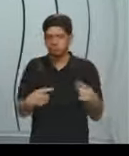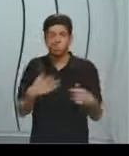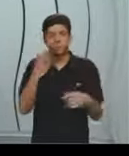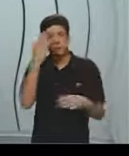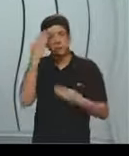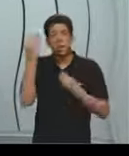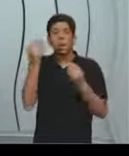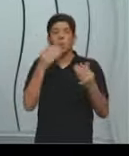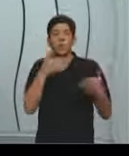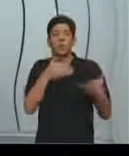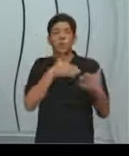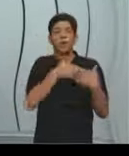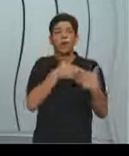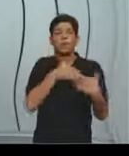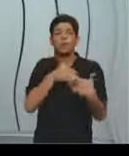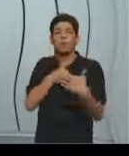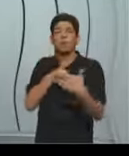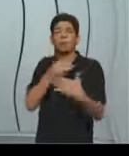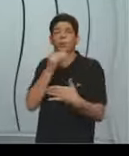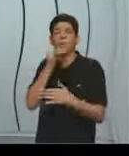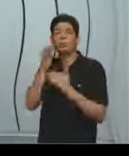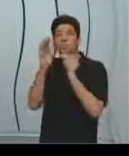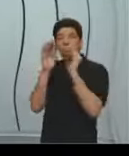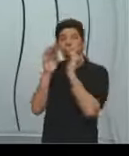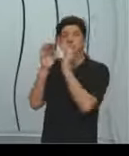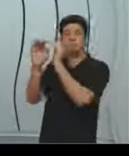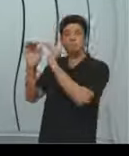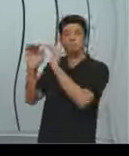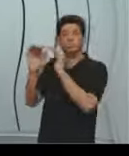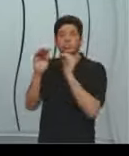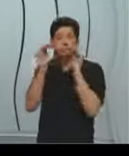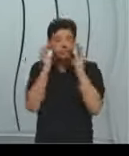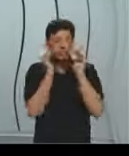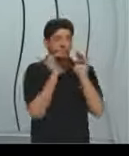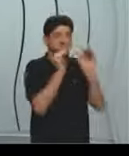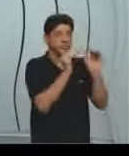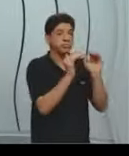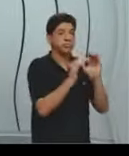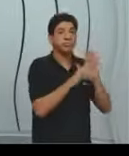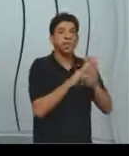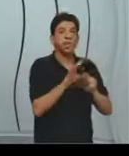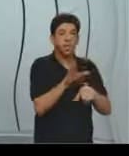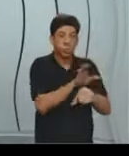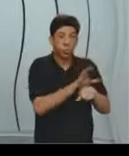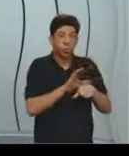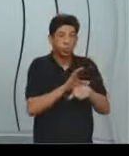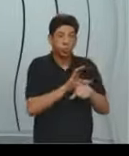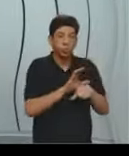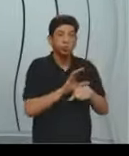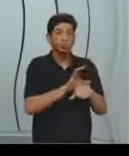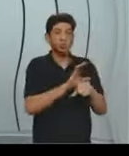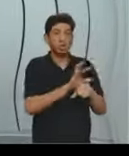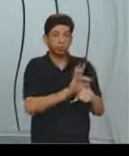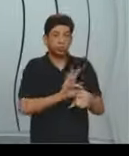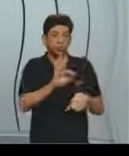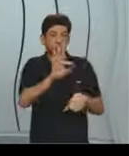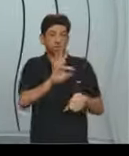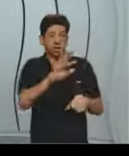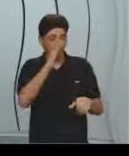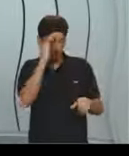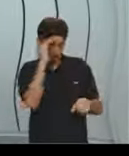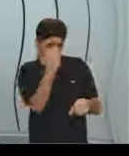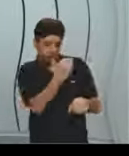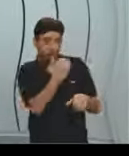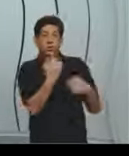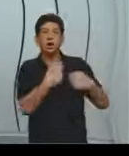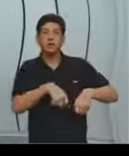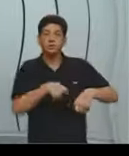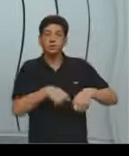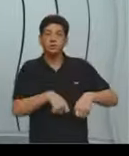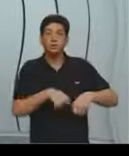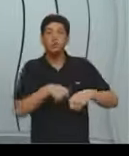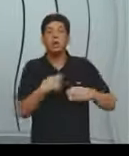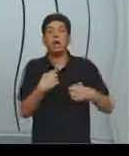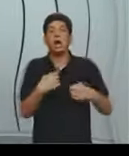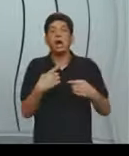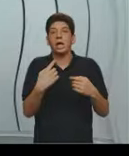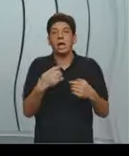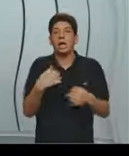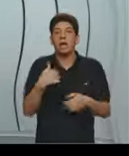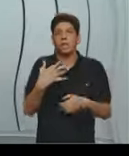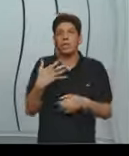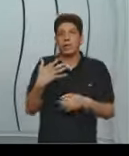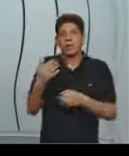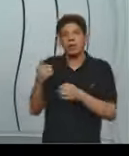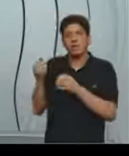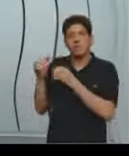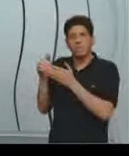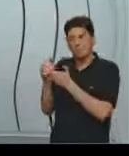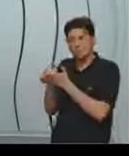pode me as causas e o constitucionalmente o que é que eu posso defender ou não mas esse caso de querer eliminar o outro só porque ele tem uma posição política